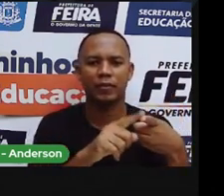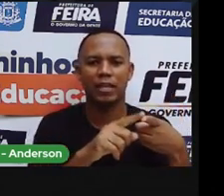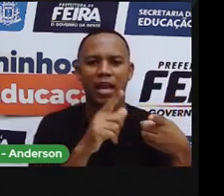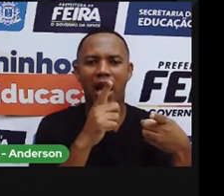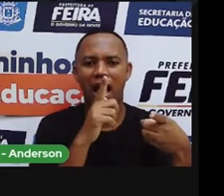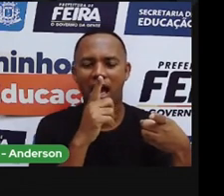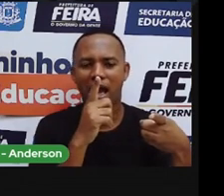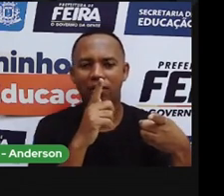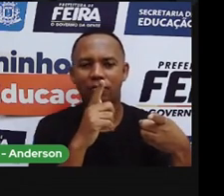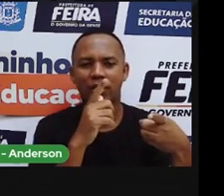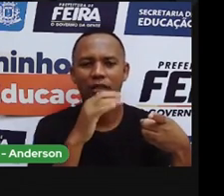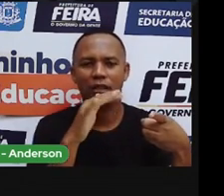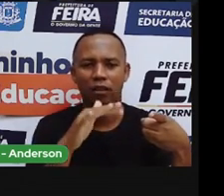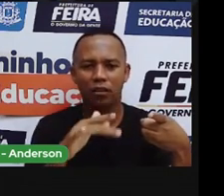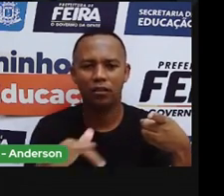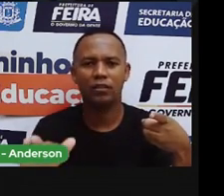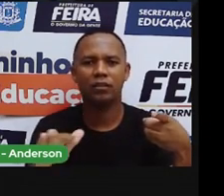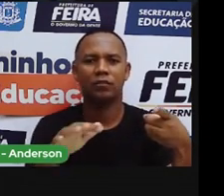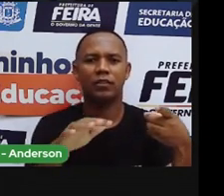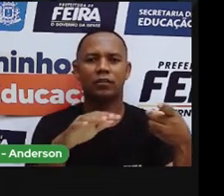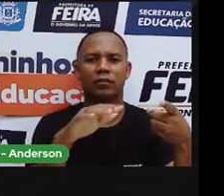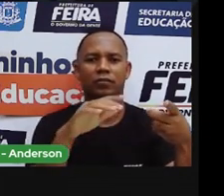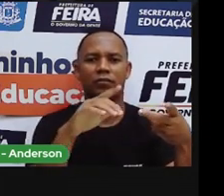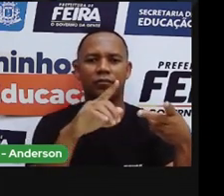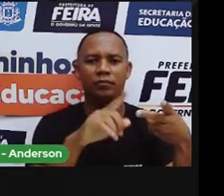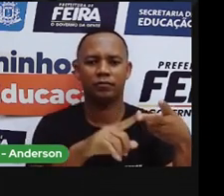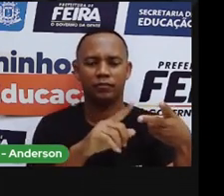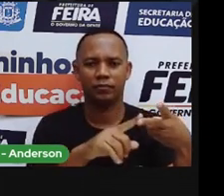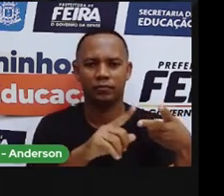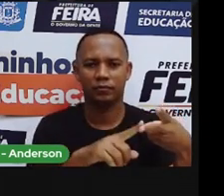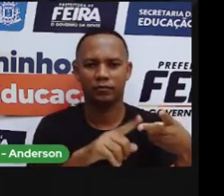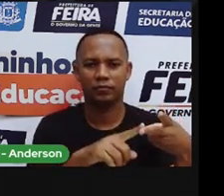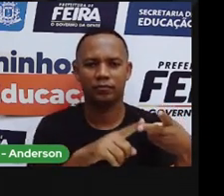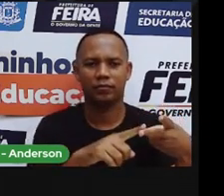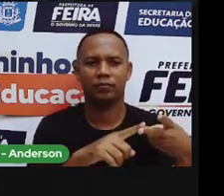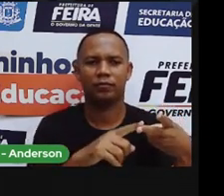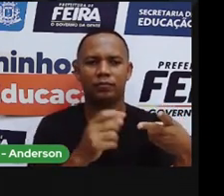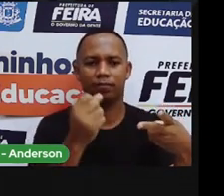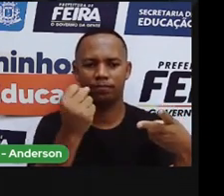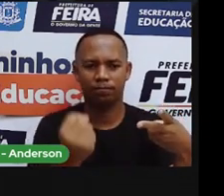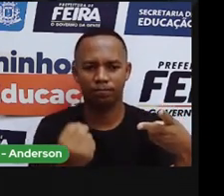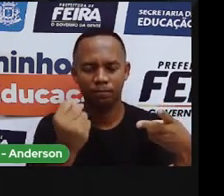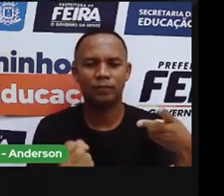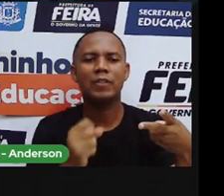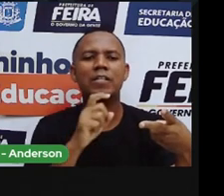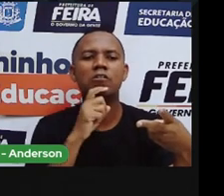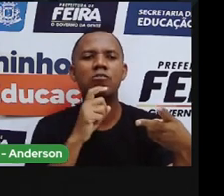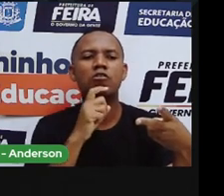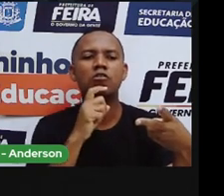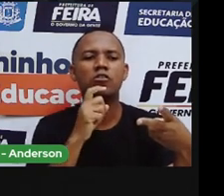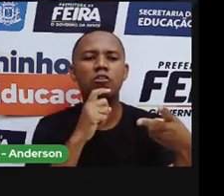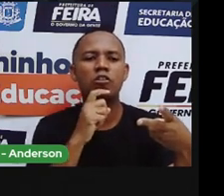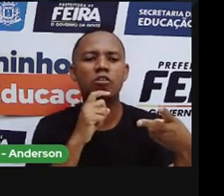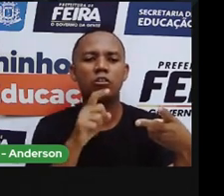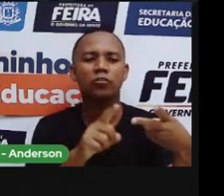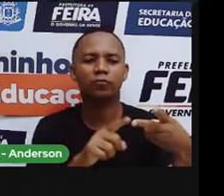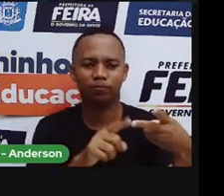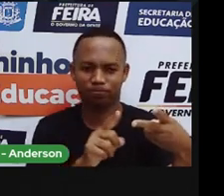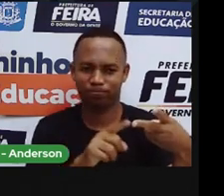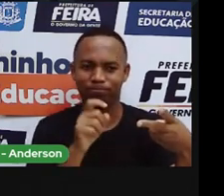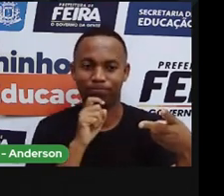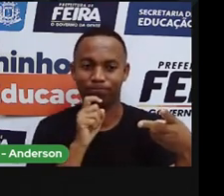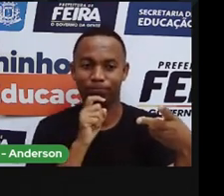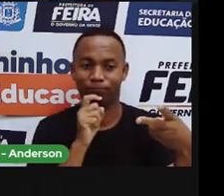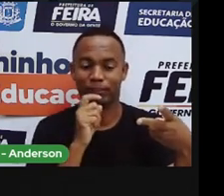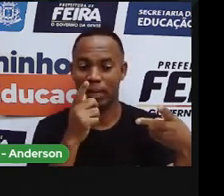água? Líquido, né? Que é essa água que a gente bebe. Sólido, o gelo, né, aquela geleira que a gente faz no congelador da